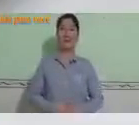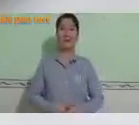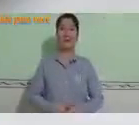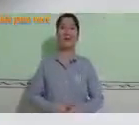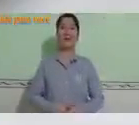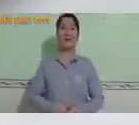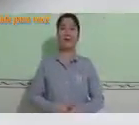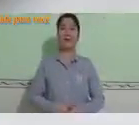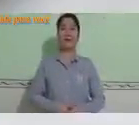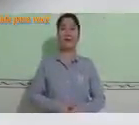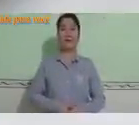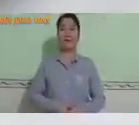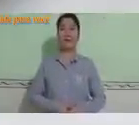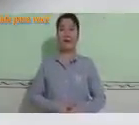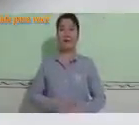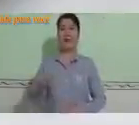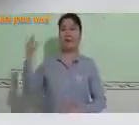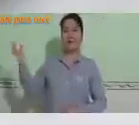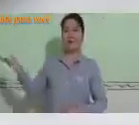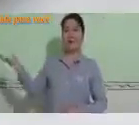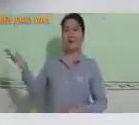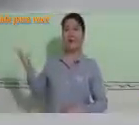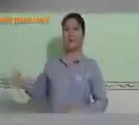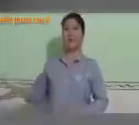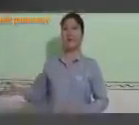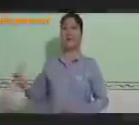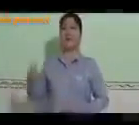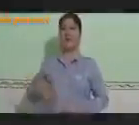se for descongelado a temperatura ambiente.